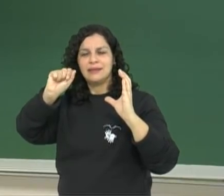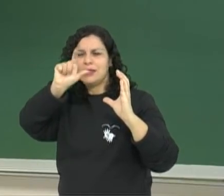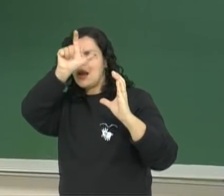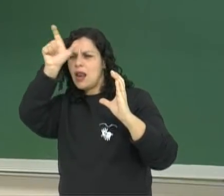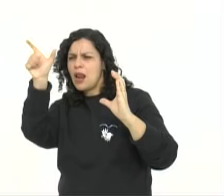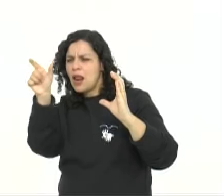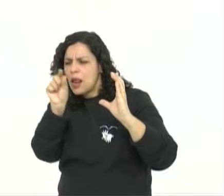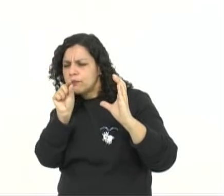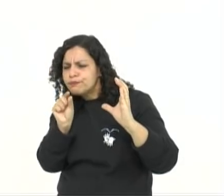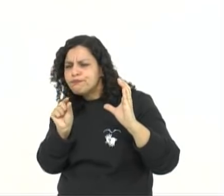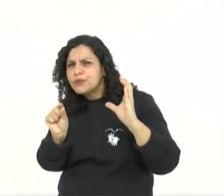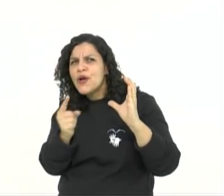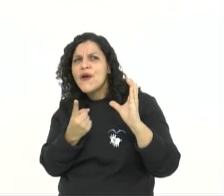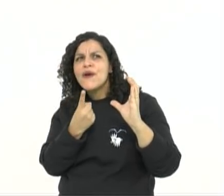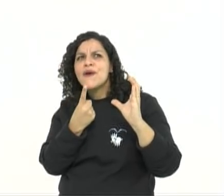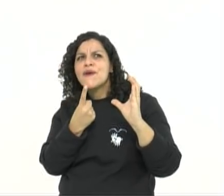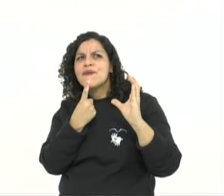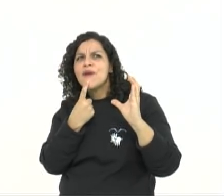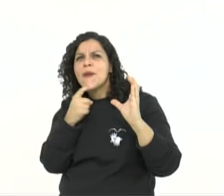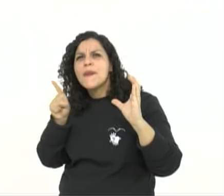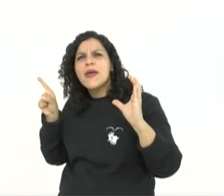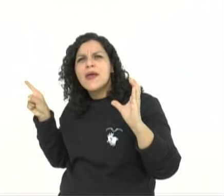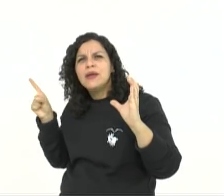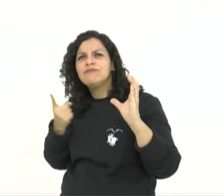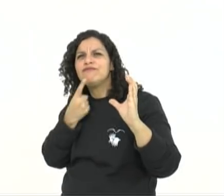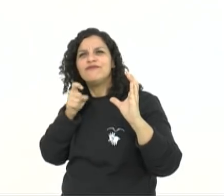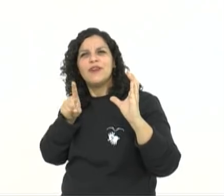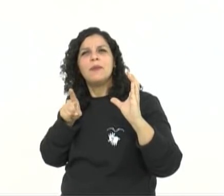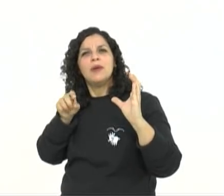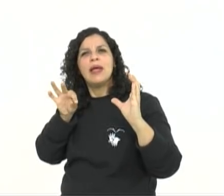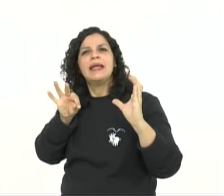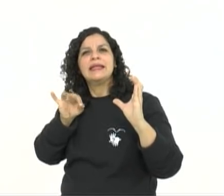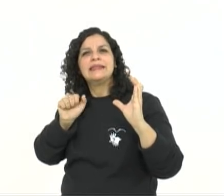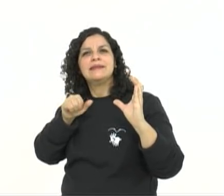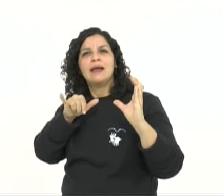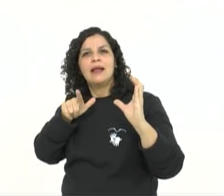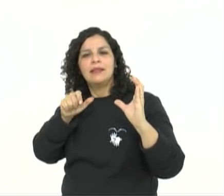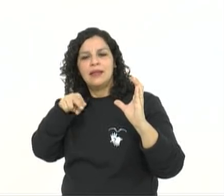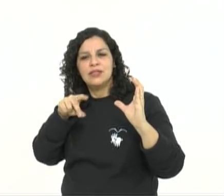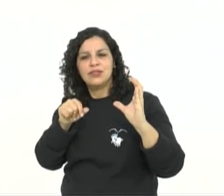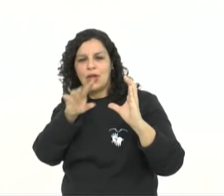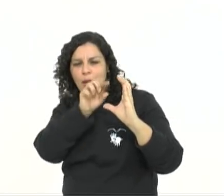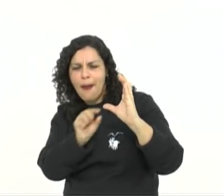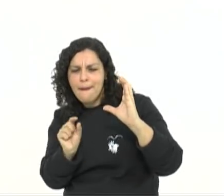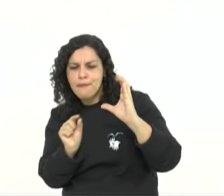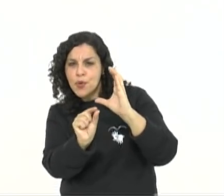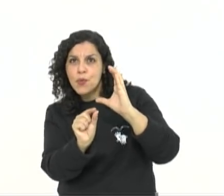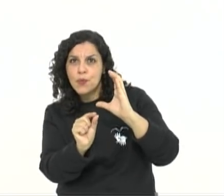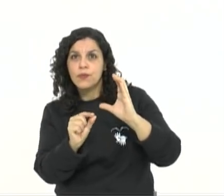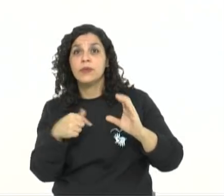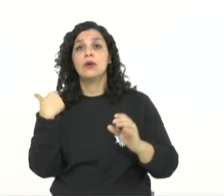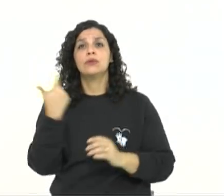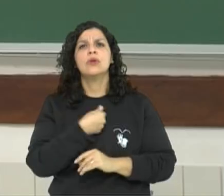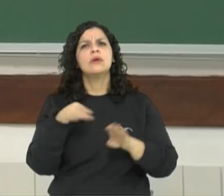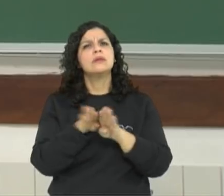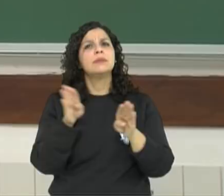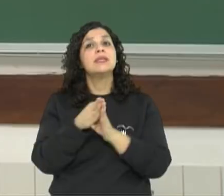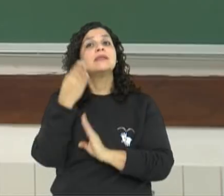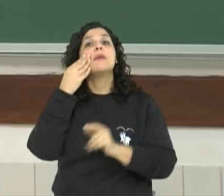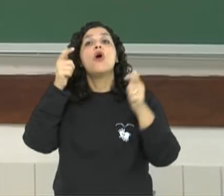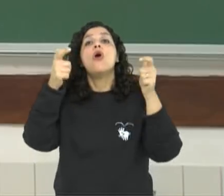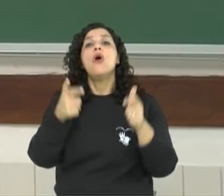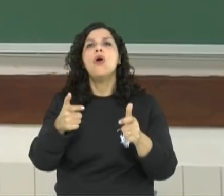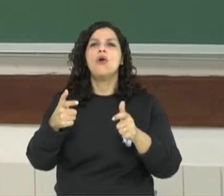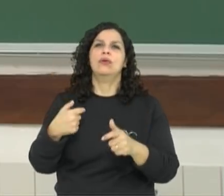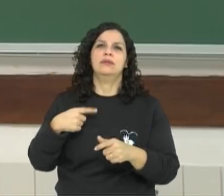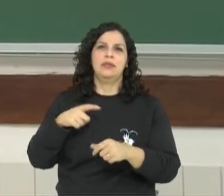da Ásia, ó, né? Para baixo da China a gente vai ter a Tailândia, ok? Isso mais para a gente poder se